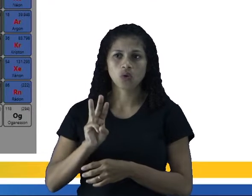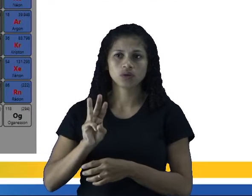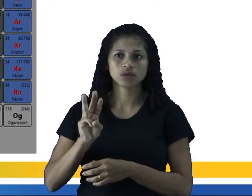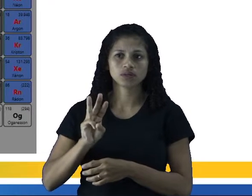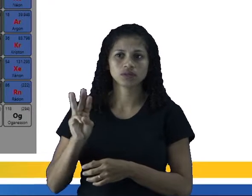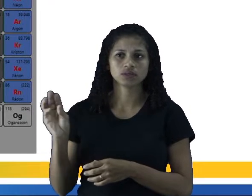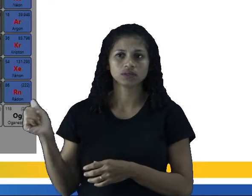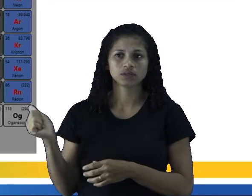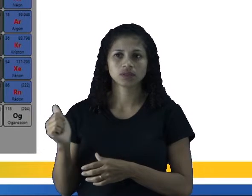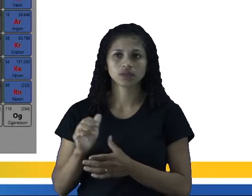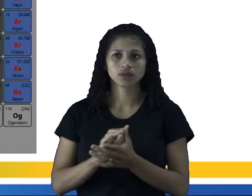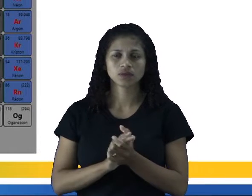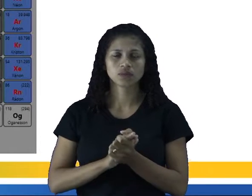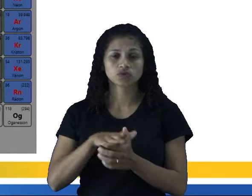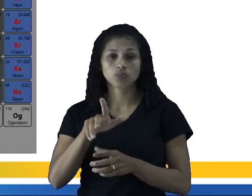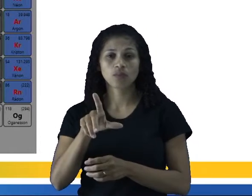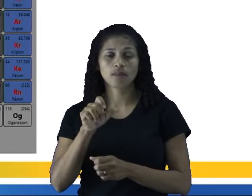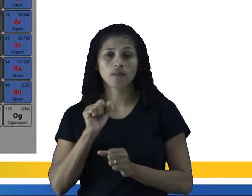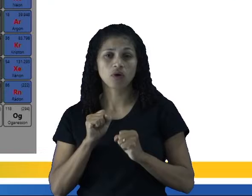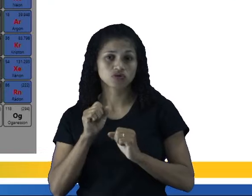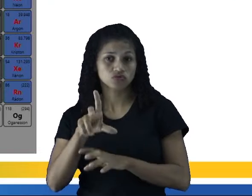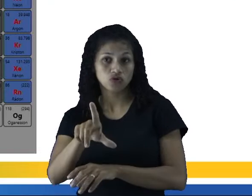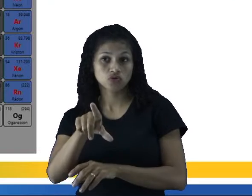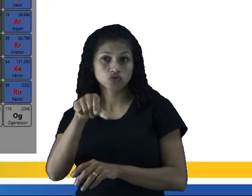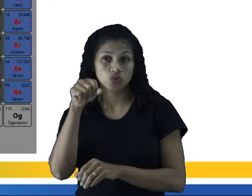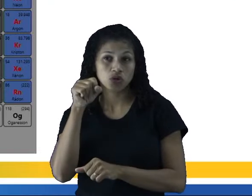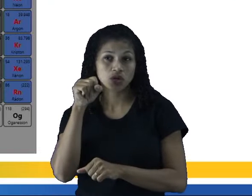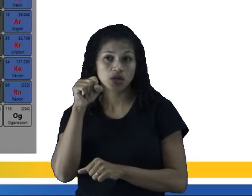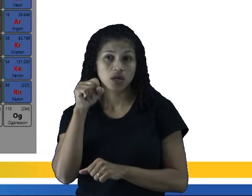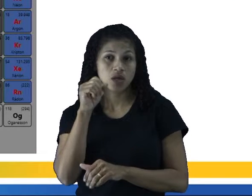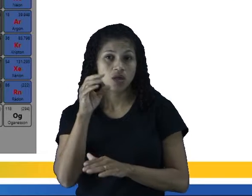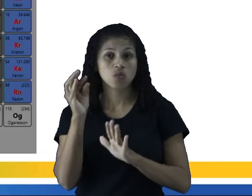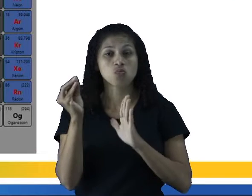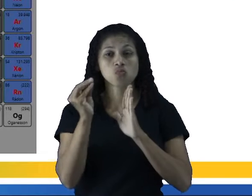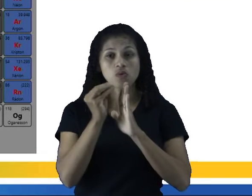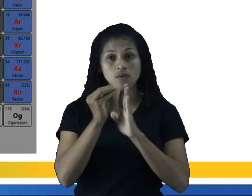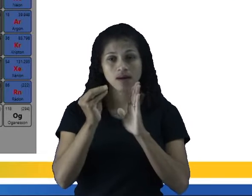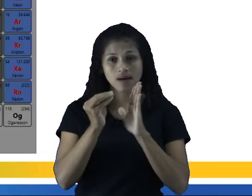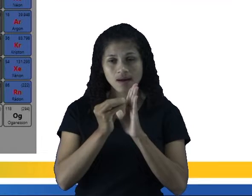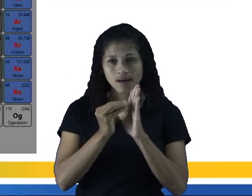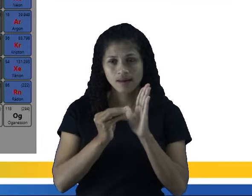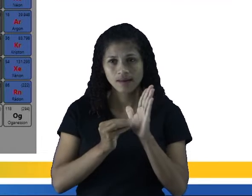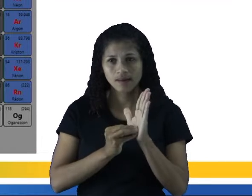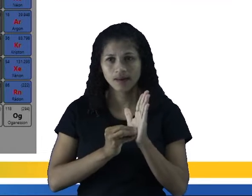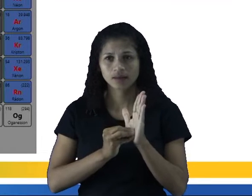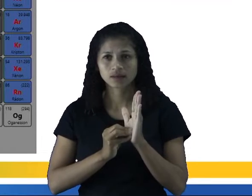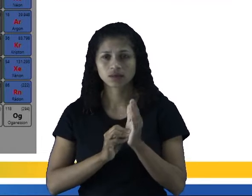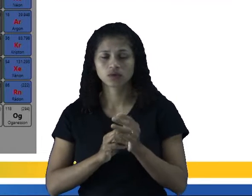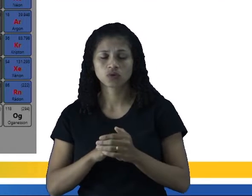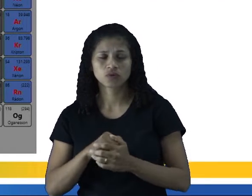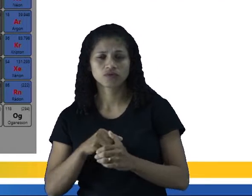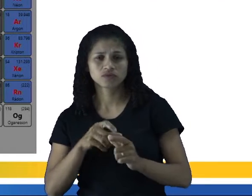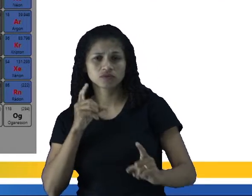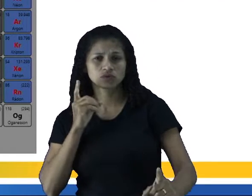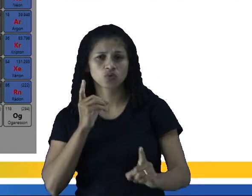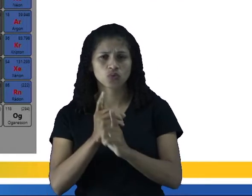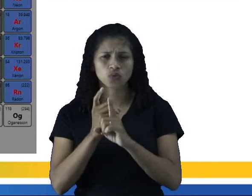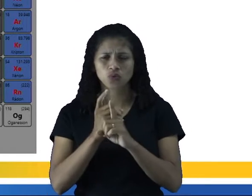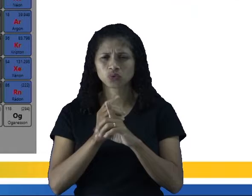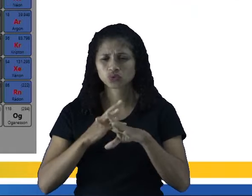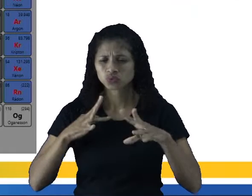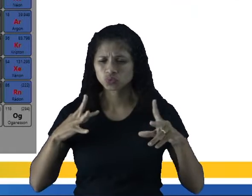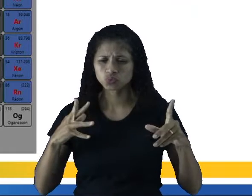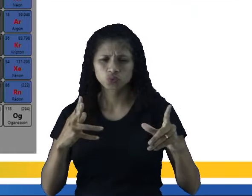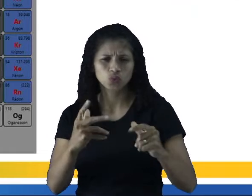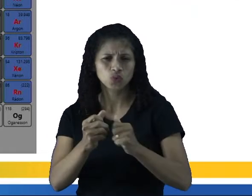escolhi aqui o elemento oxigênio. Então a gente consegue todas as informações a respeito do oxigênio, ali, ó, o número atômico, o peso